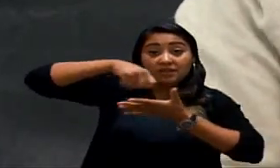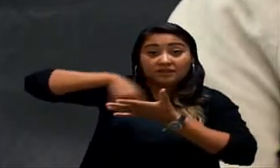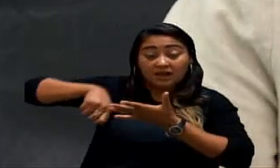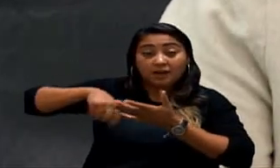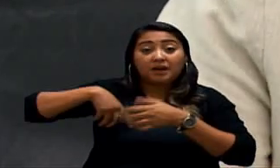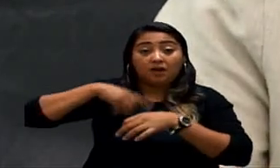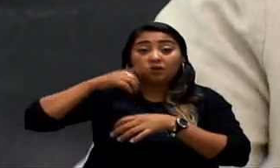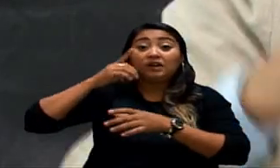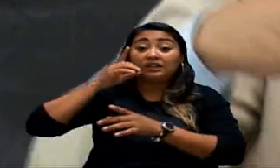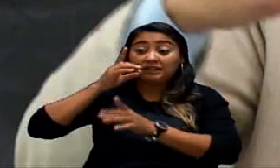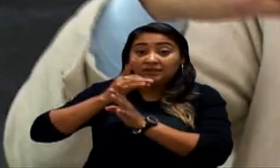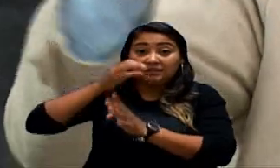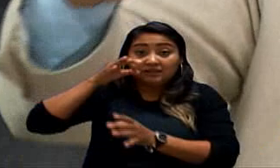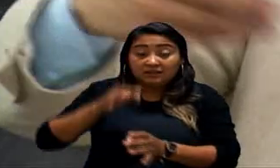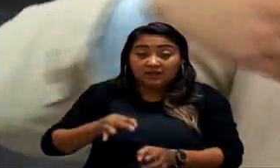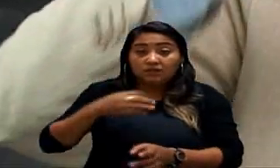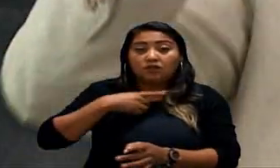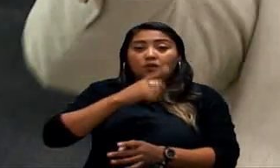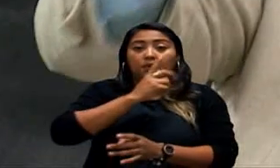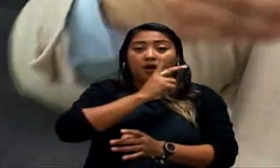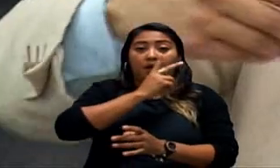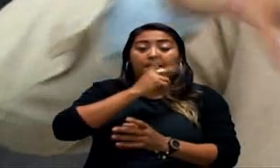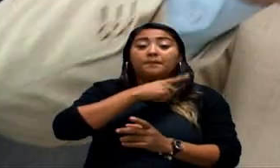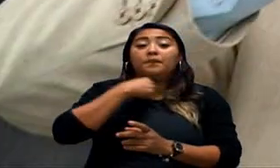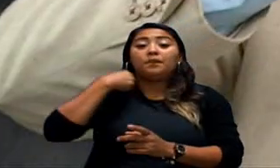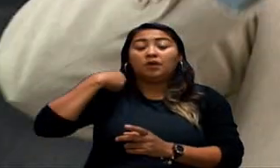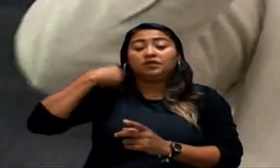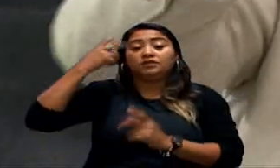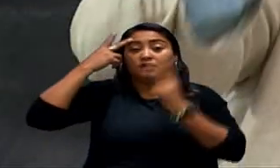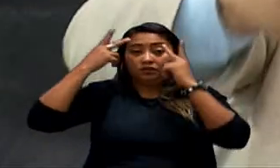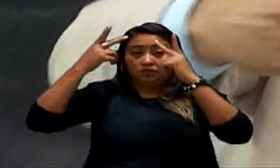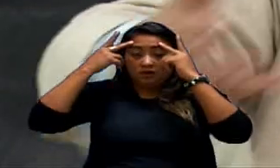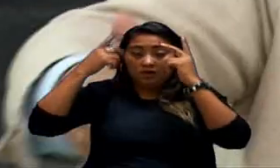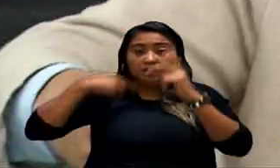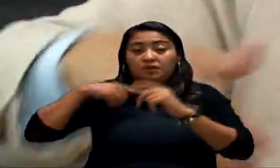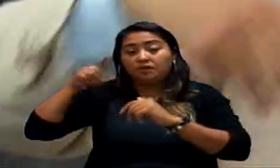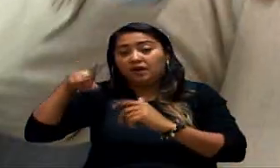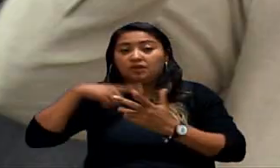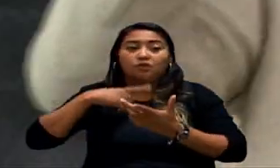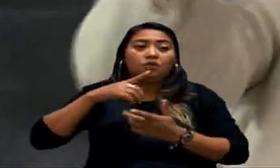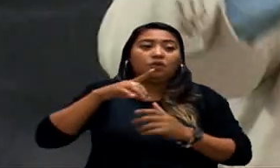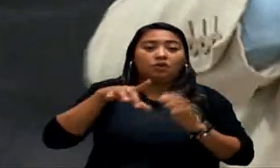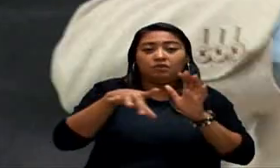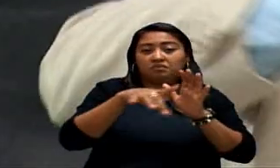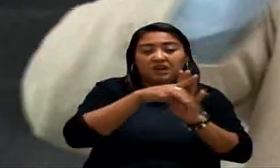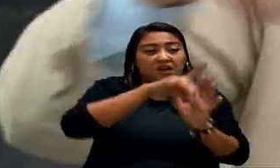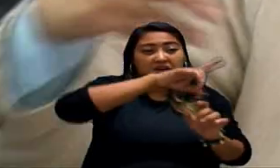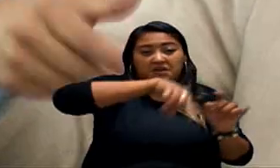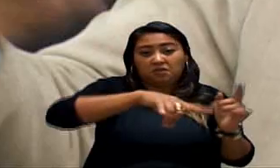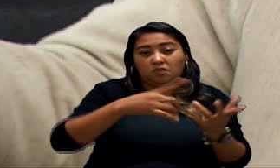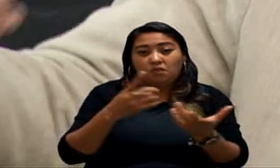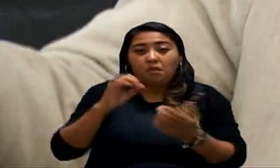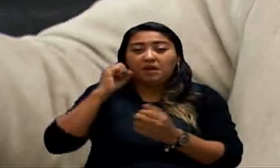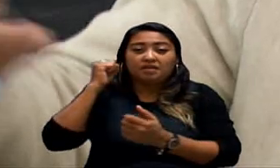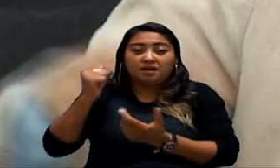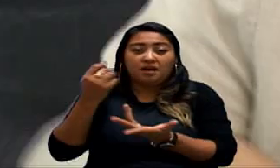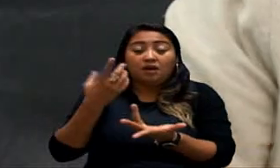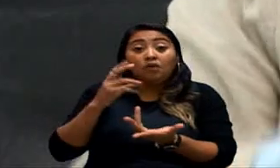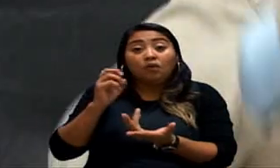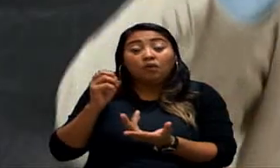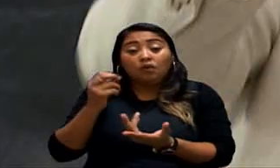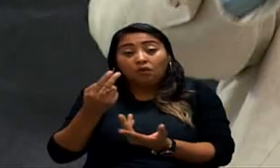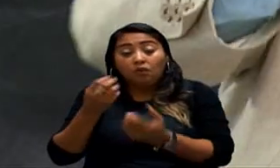constatar mesmo a morte, e uma morte natural no sentido de que um falecimento não de caso criminal ou de coisas que